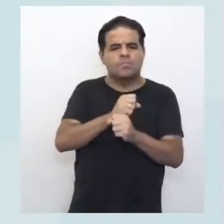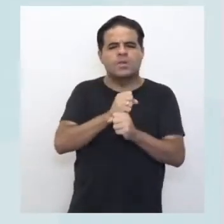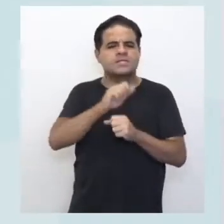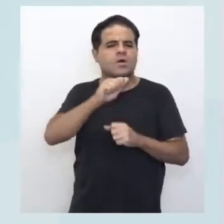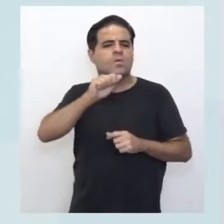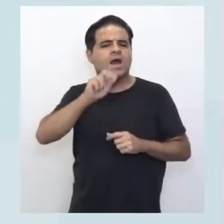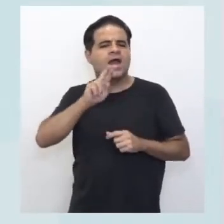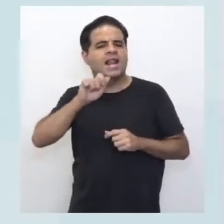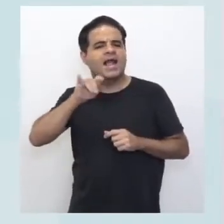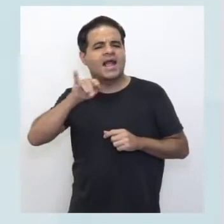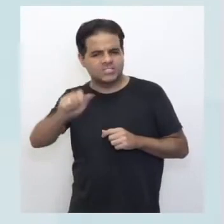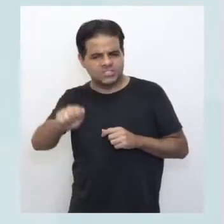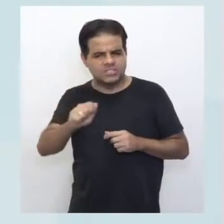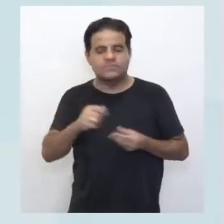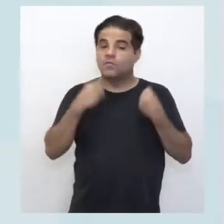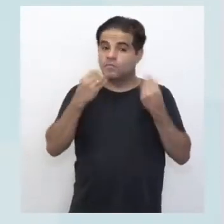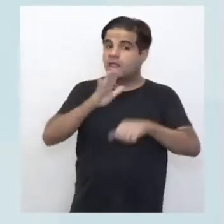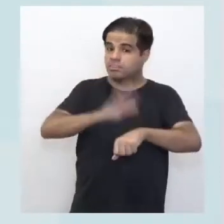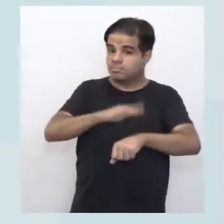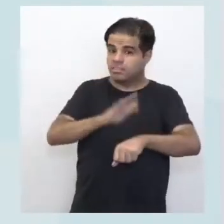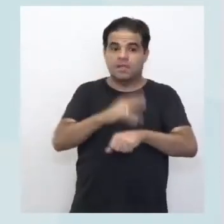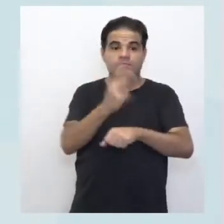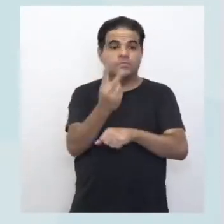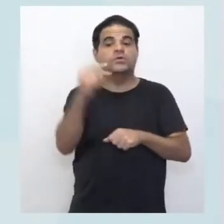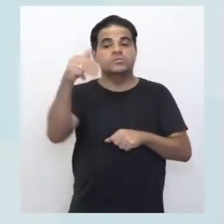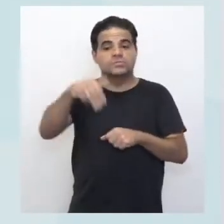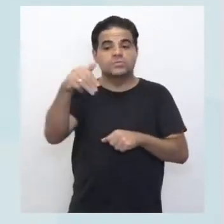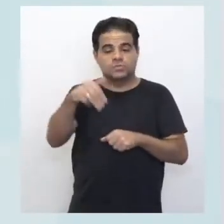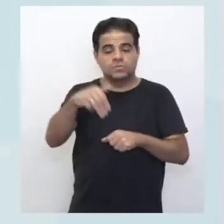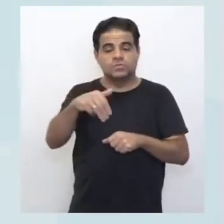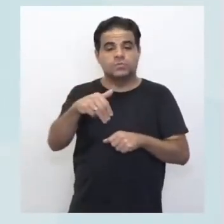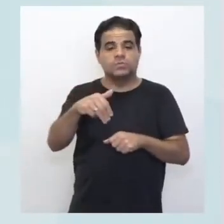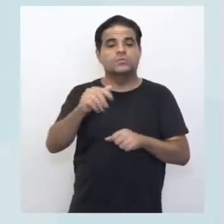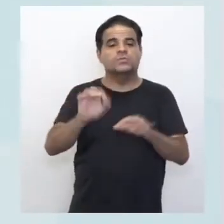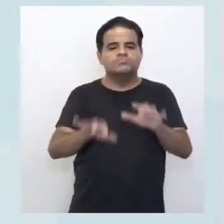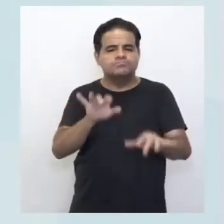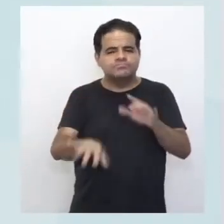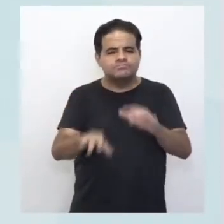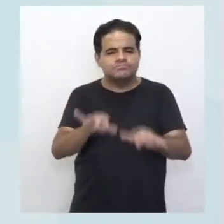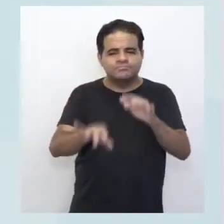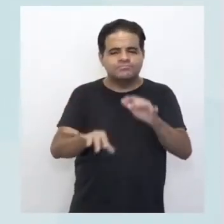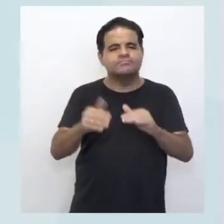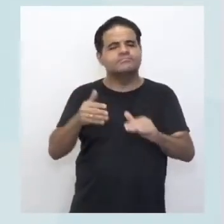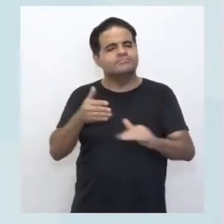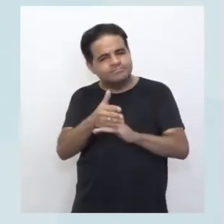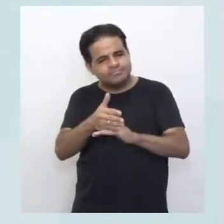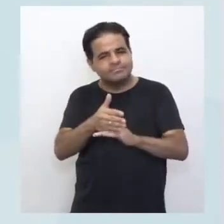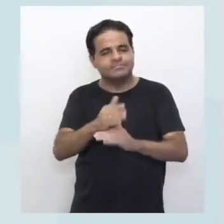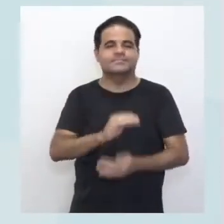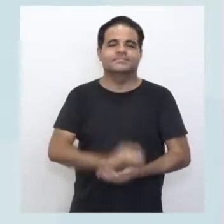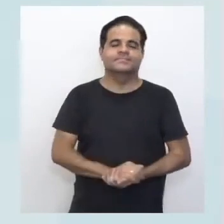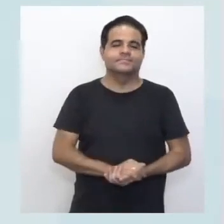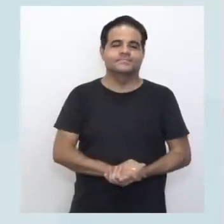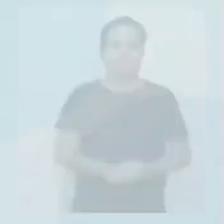relativa? Nós daremos para vocês 2 minutos, dedinho no teclado, participe.